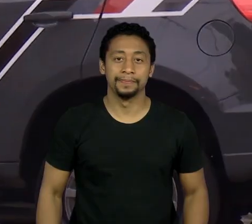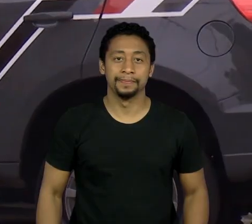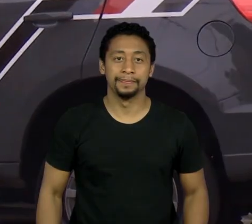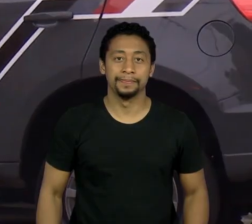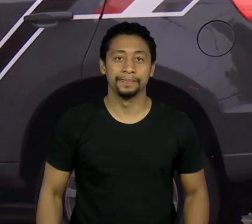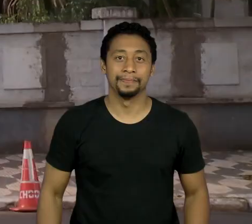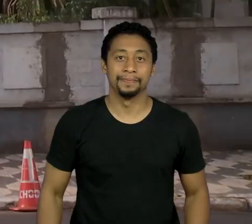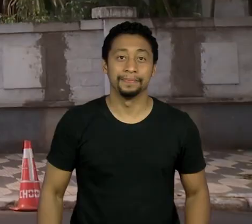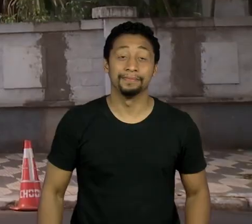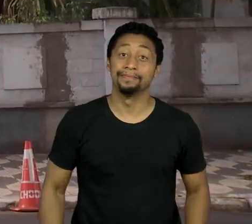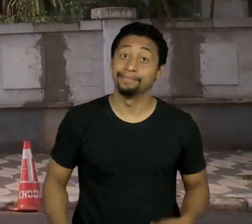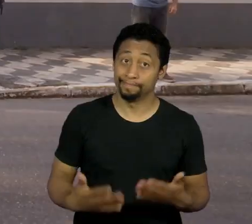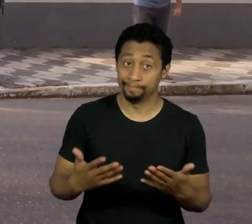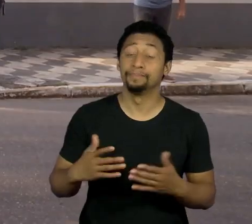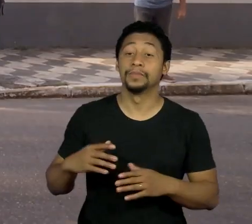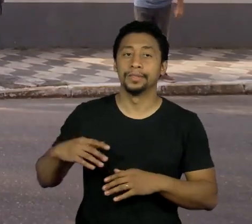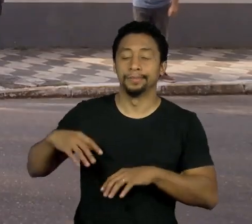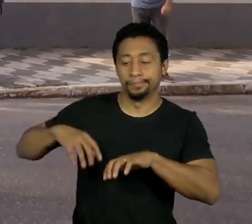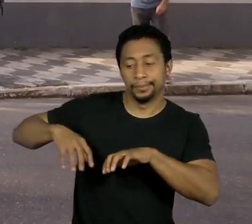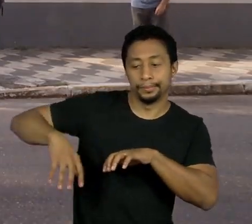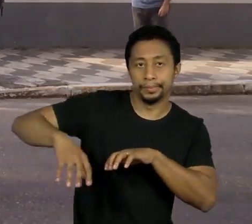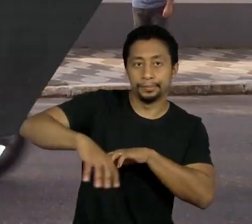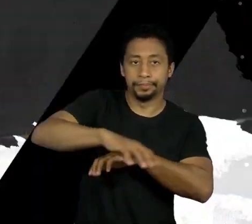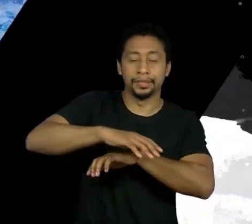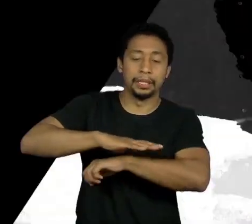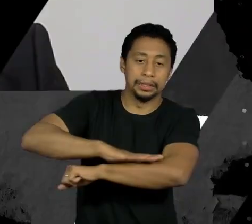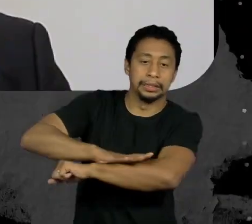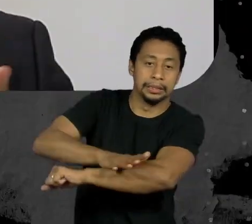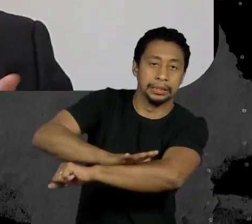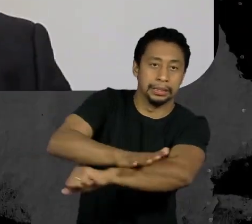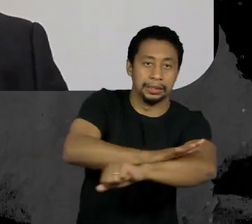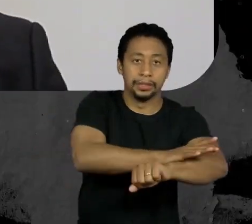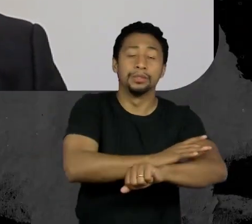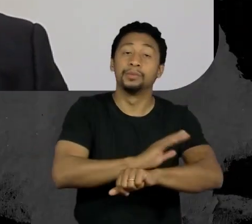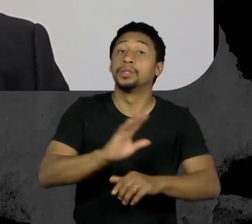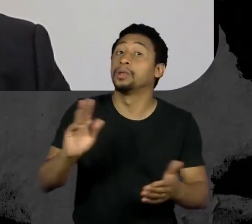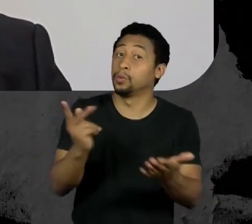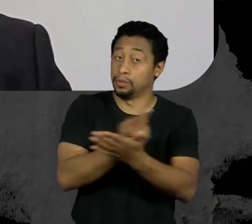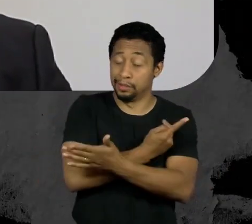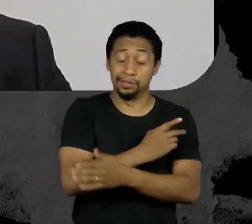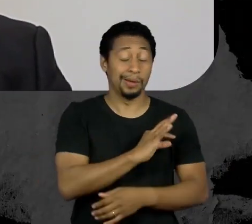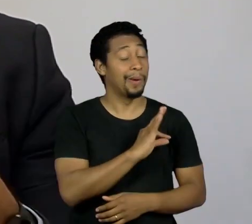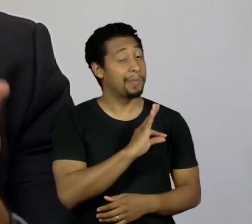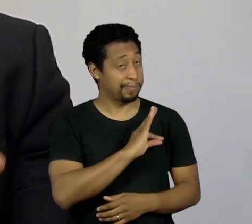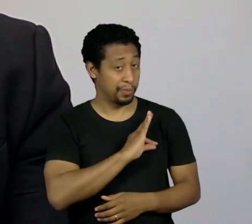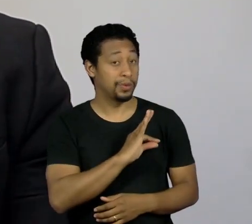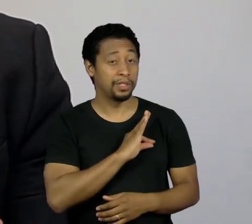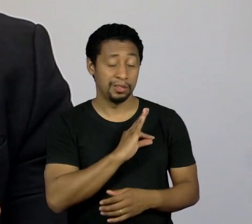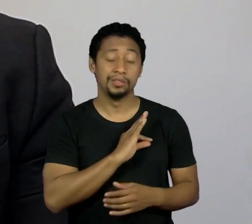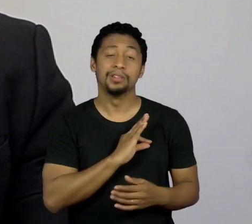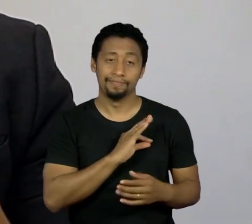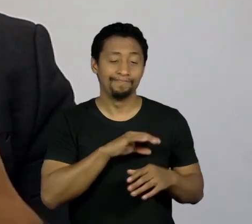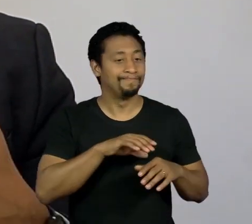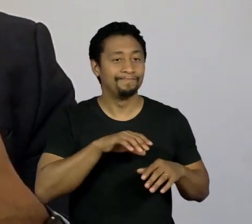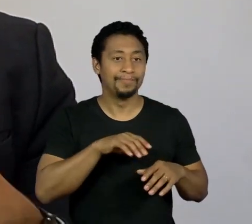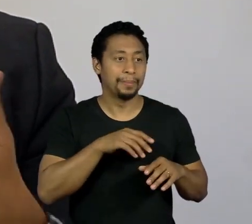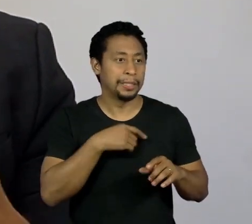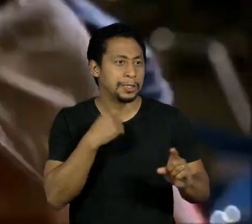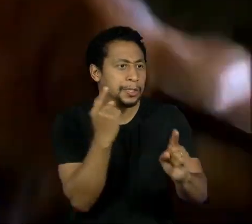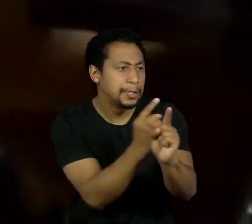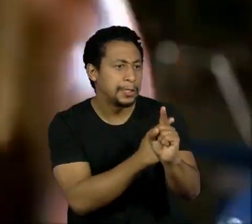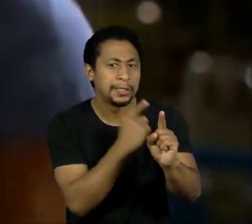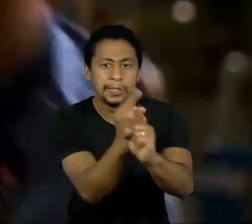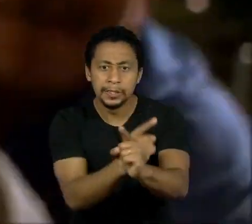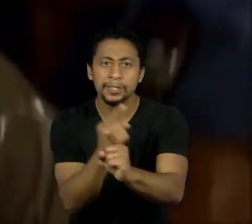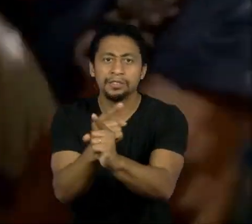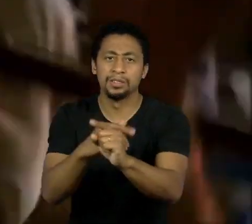O termo perfilamento racial, ele diz respeito à prática recorrente da polícia de parar mais pessoas negras e